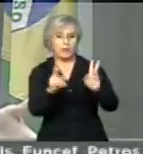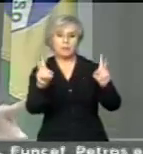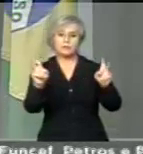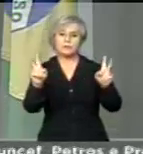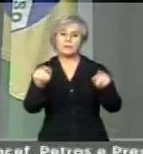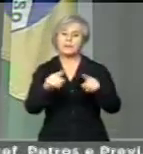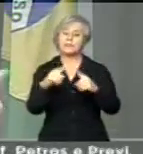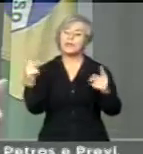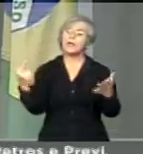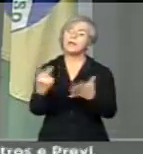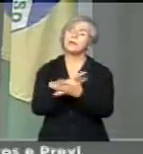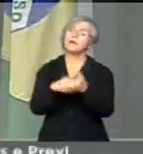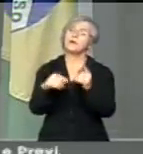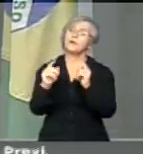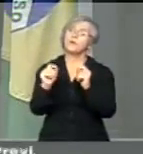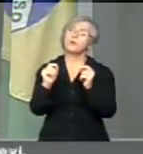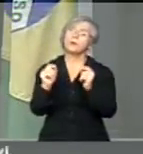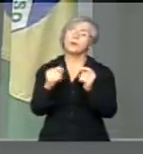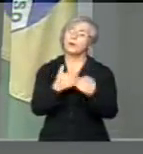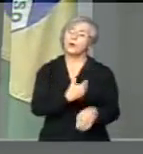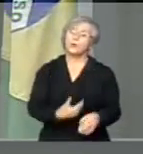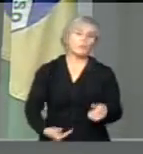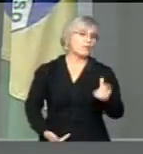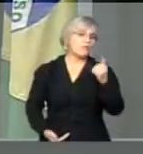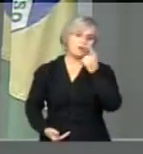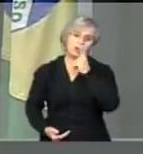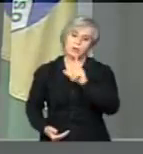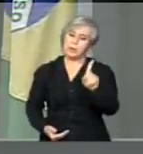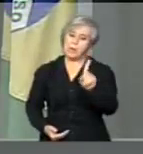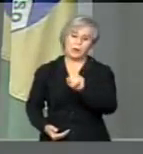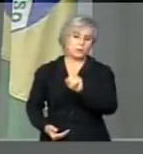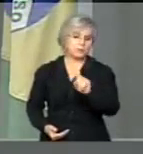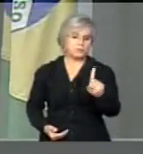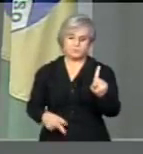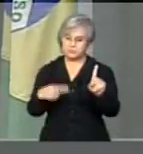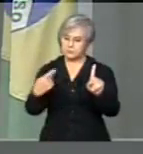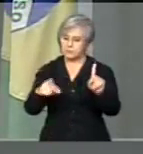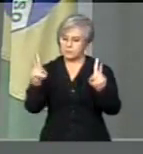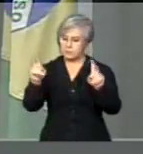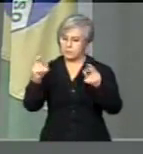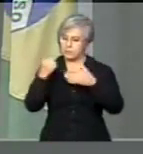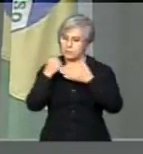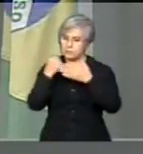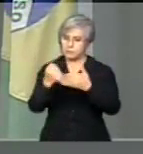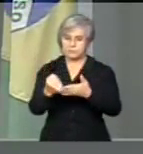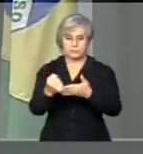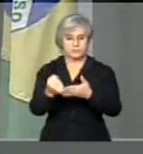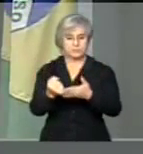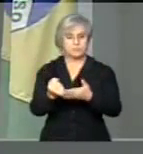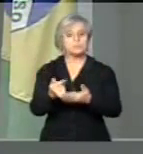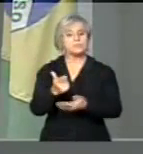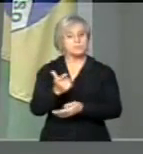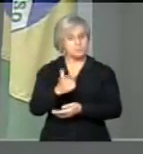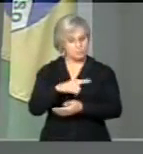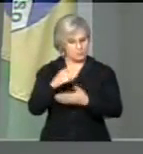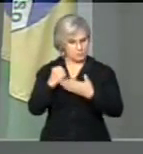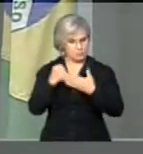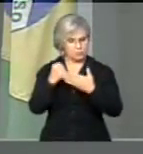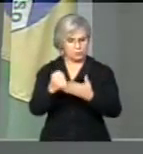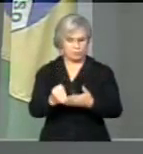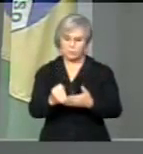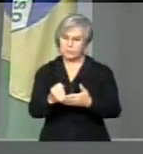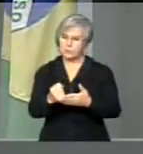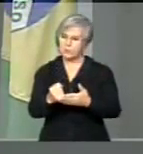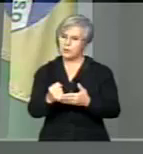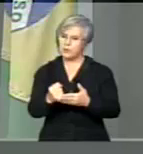vimos? O governo não conseguiu avançar com essa matéria, mesmo tendo uma importante